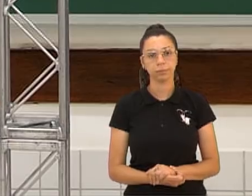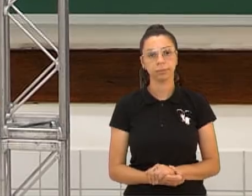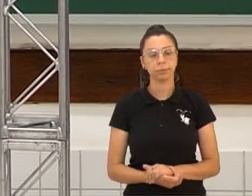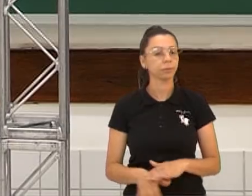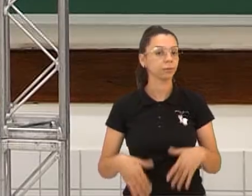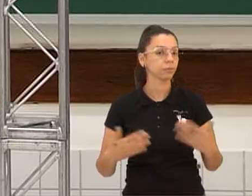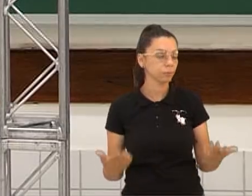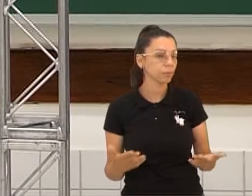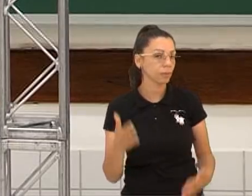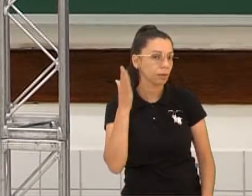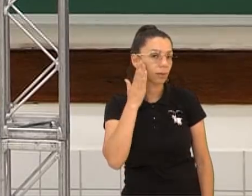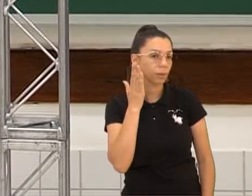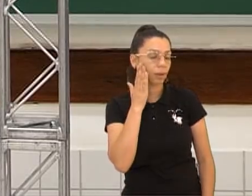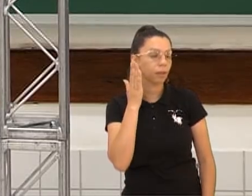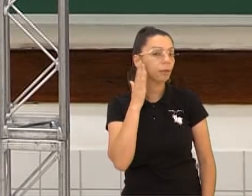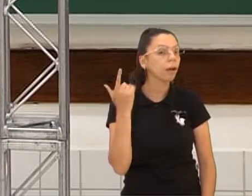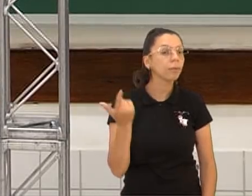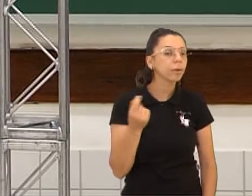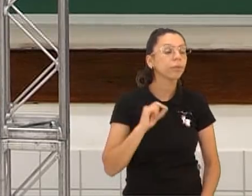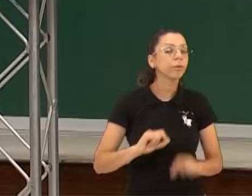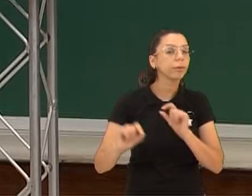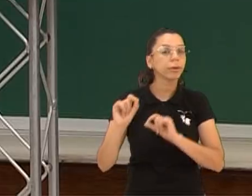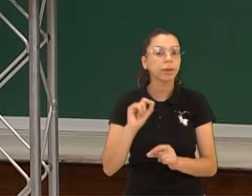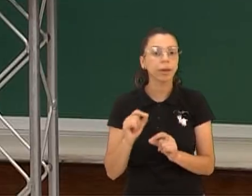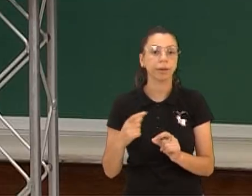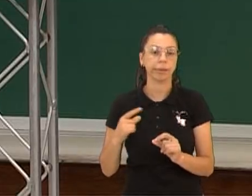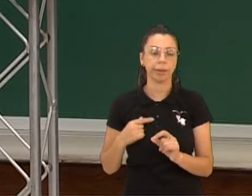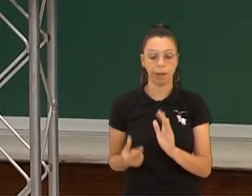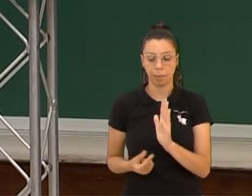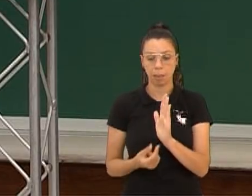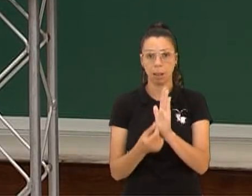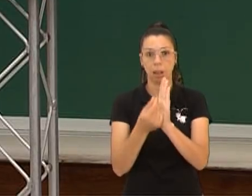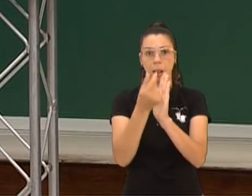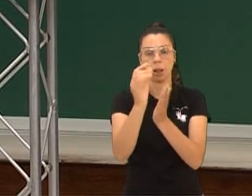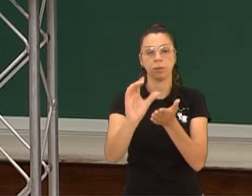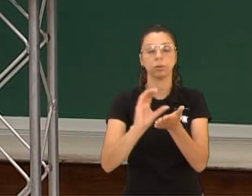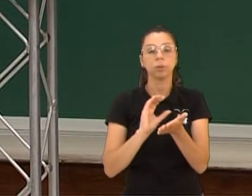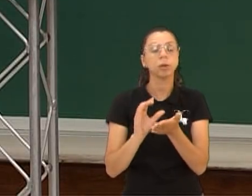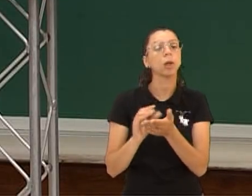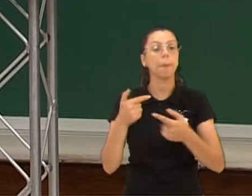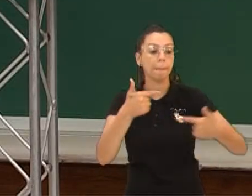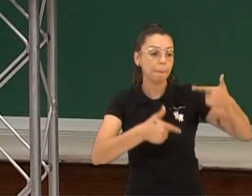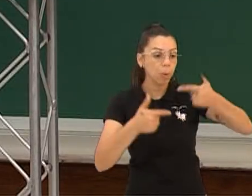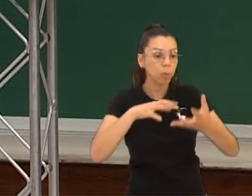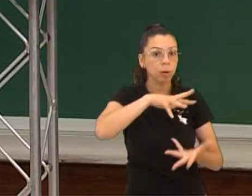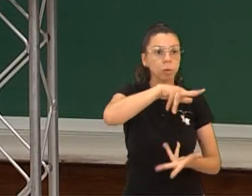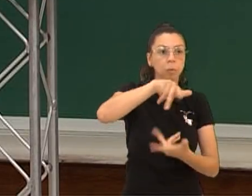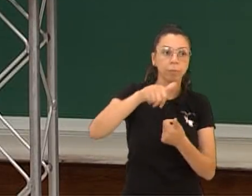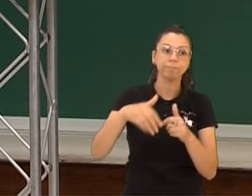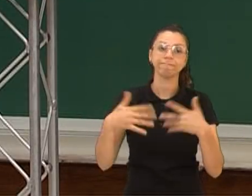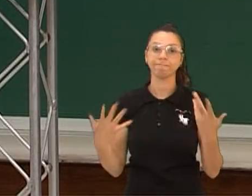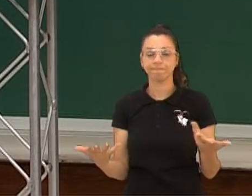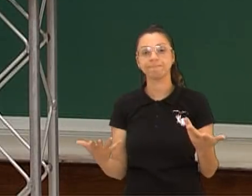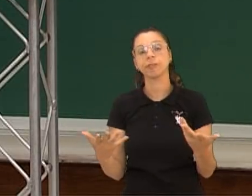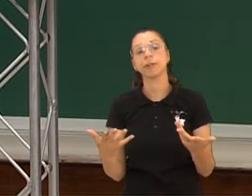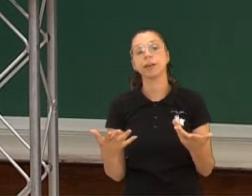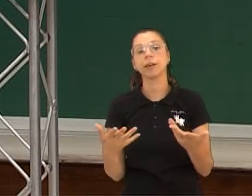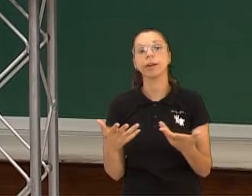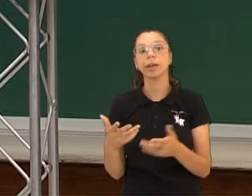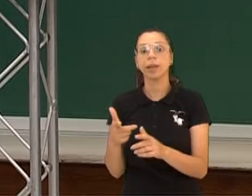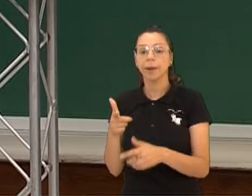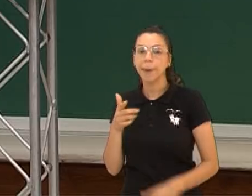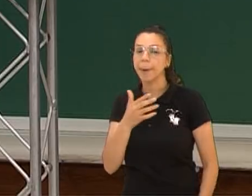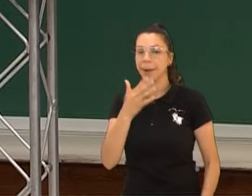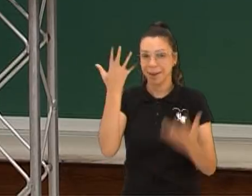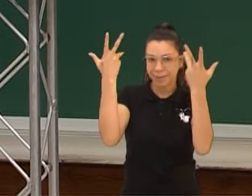E aí, oitavo ano, vocês sabem qual é essa atividade, essa fonte de renda que causa tanta polêmica no mundo todo? Né? Infelizmente é a caça